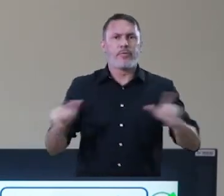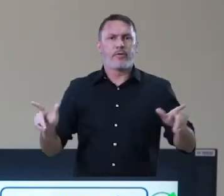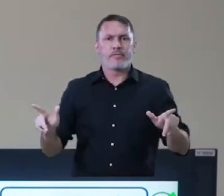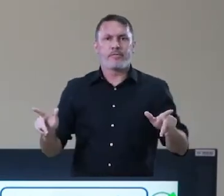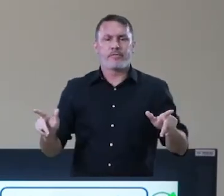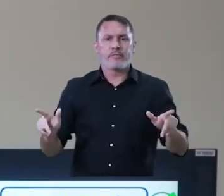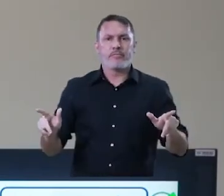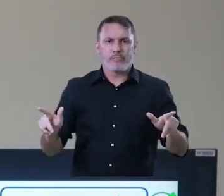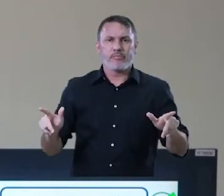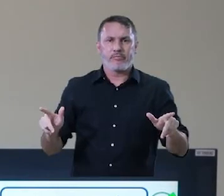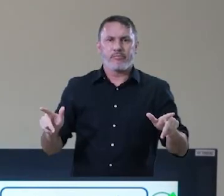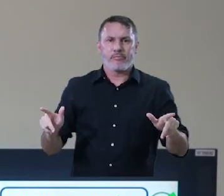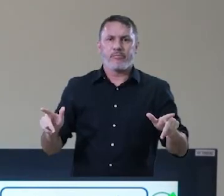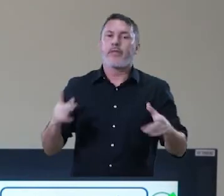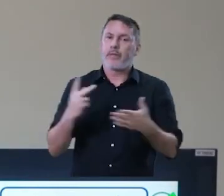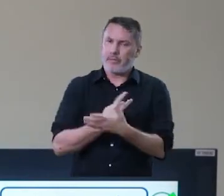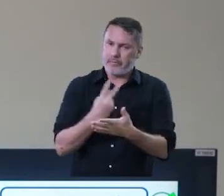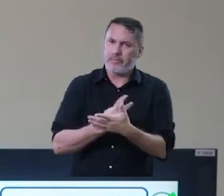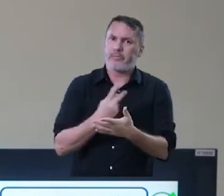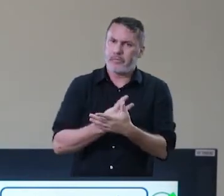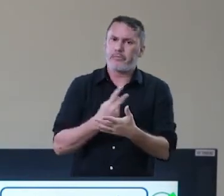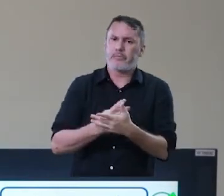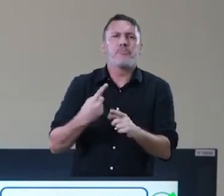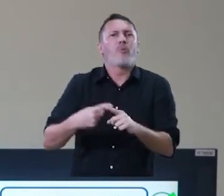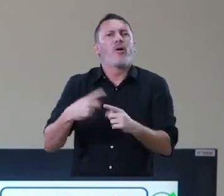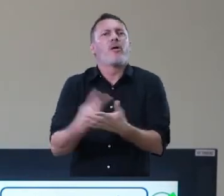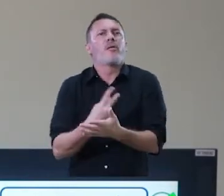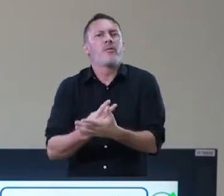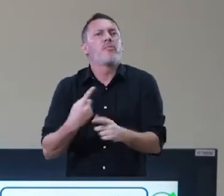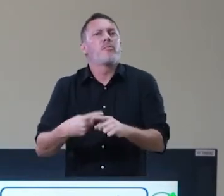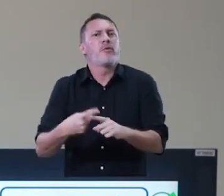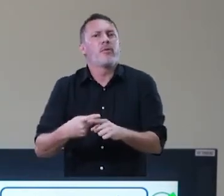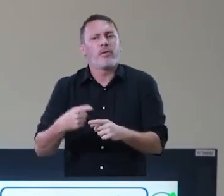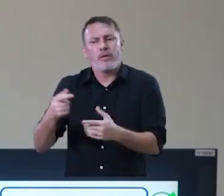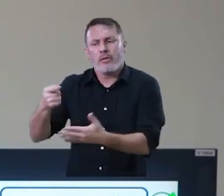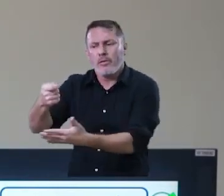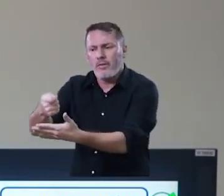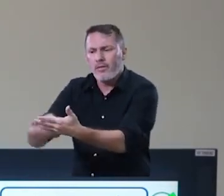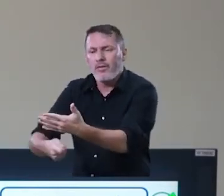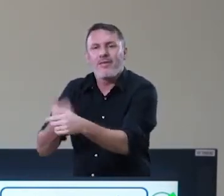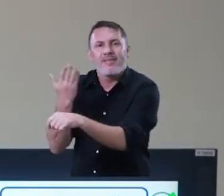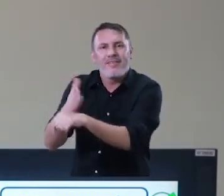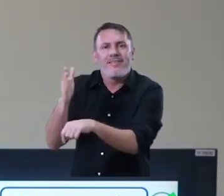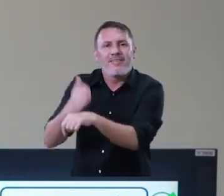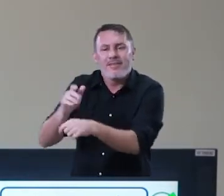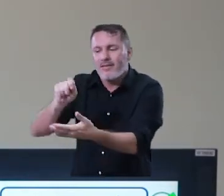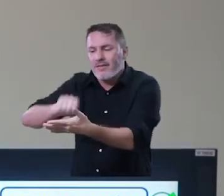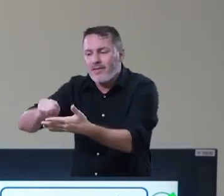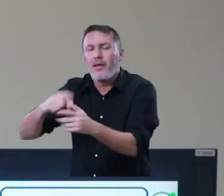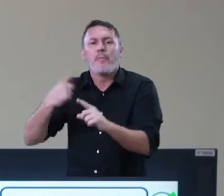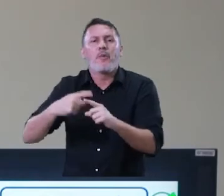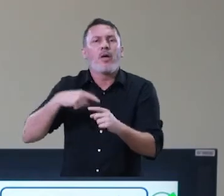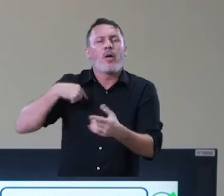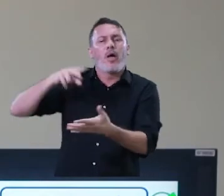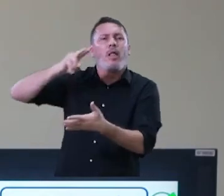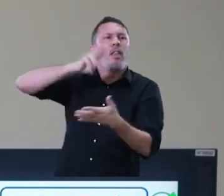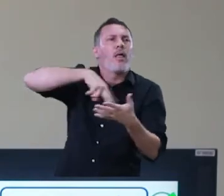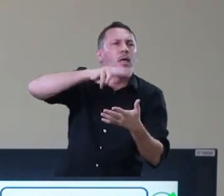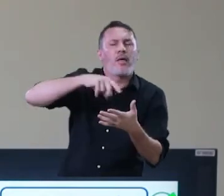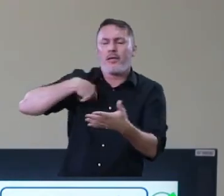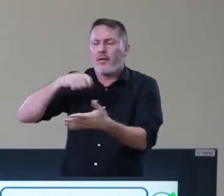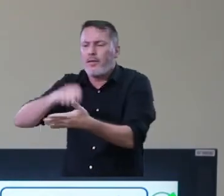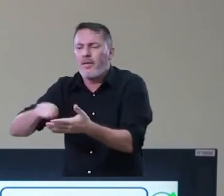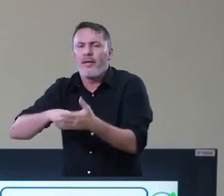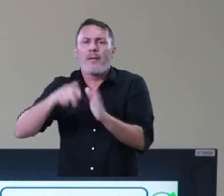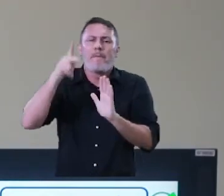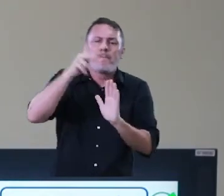totalmente diferente. É um erro. Sabe por que é um erro? Porque tudo aquilo que você trabalhou na leitura, tudo aquilo que